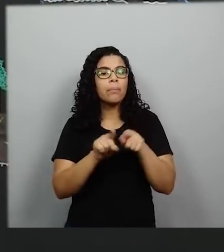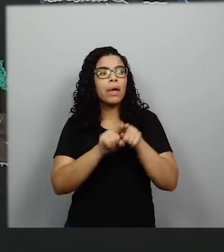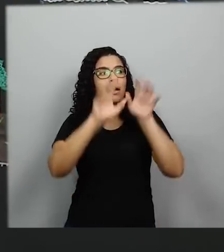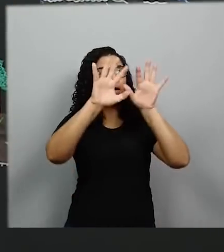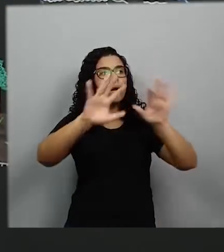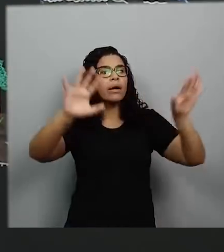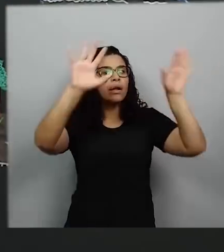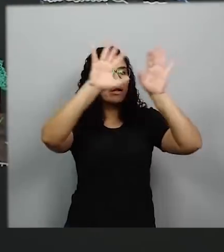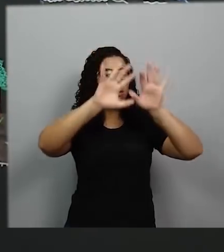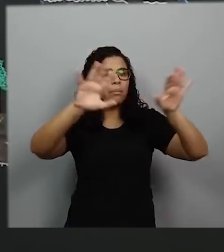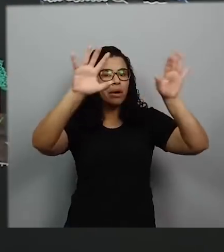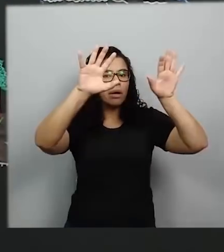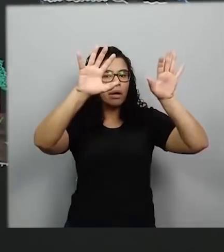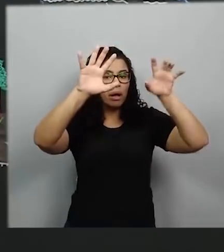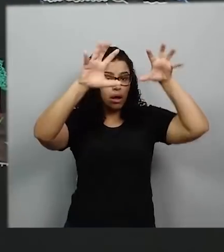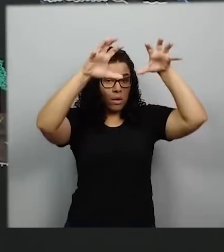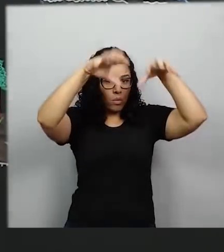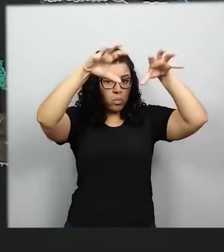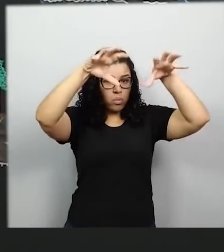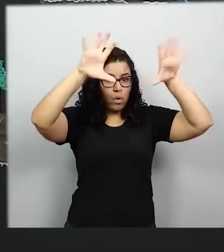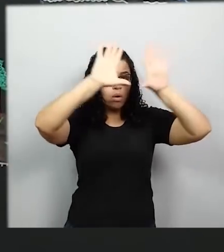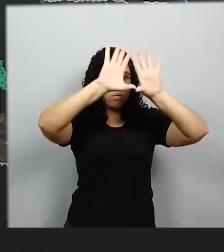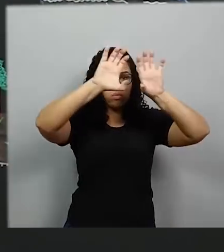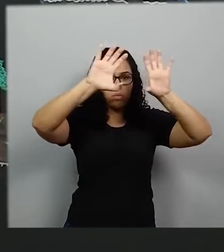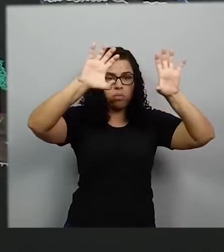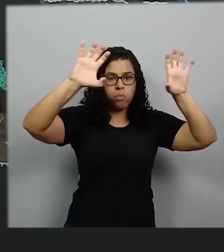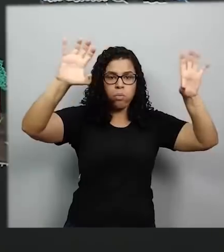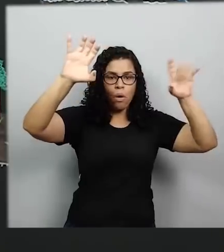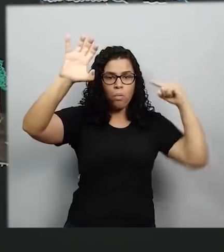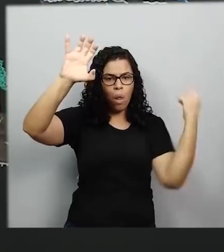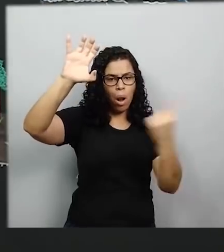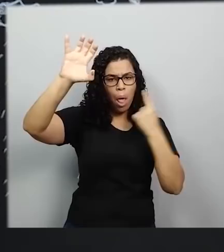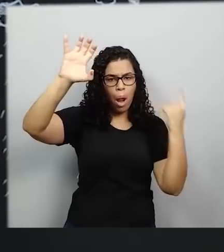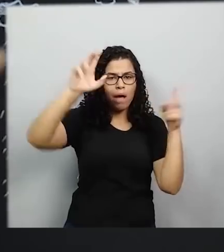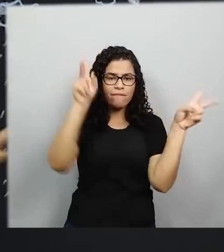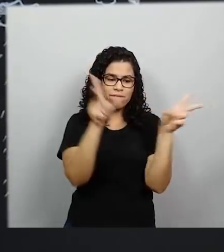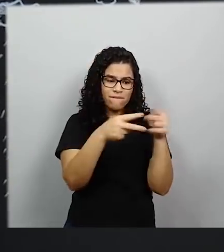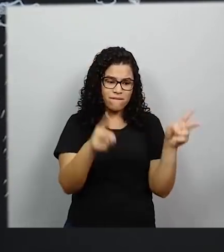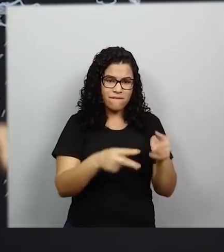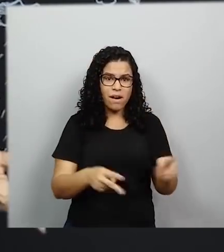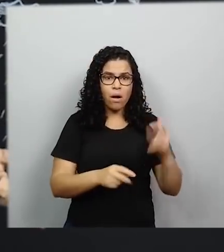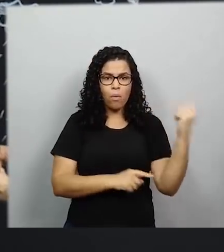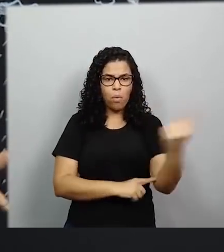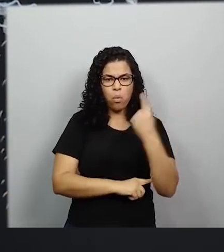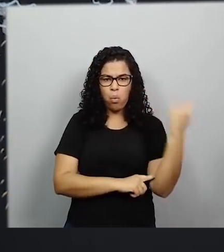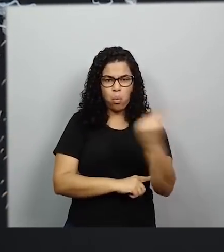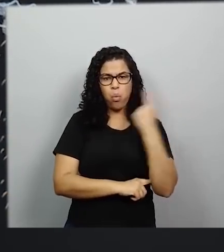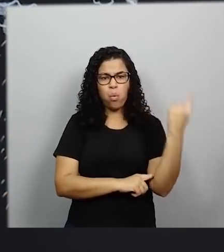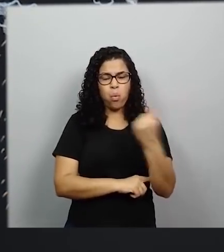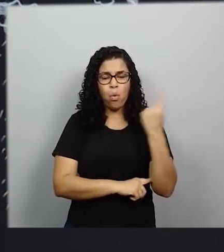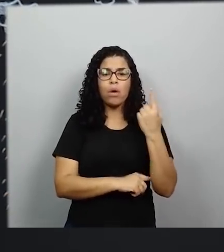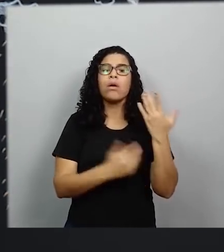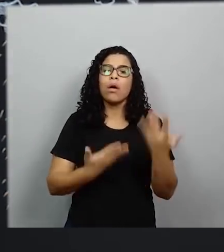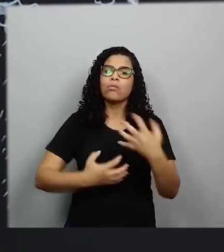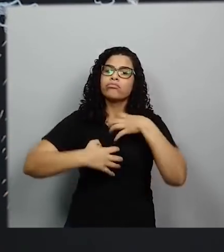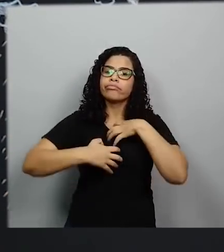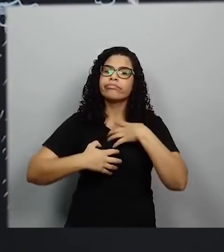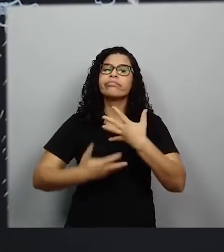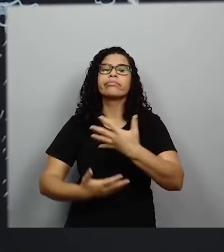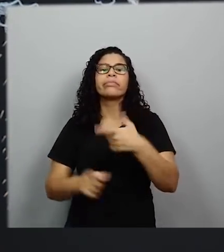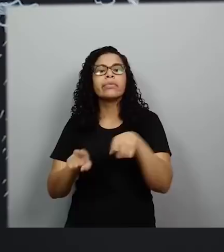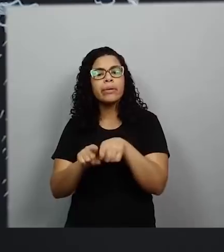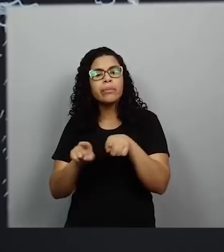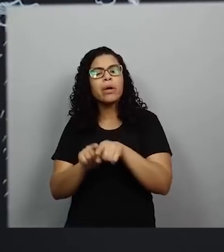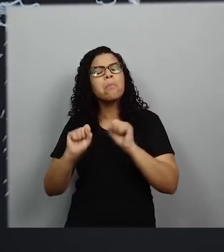também, da nuvem para o solo, com ventos numa aceleração muito grande. E aí os impactos serão diversos. Mas